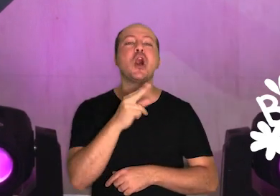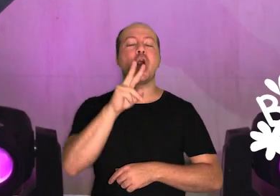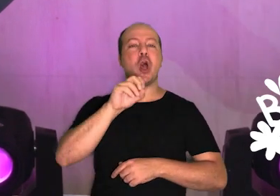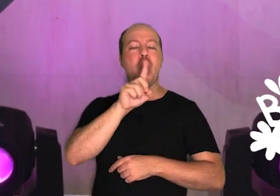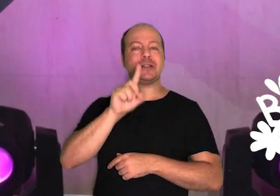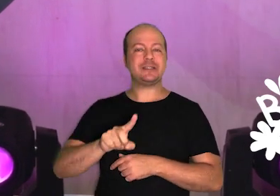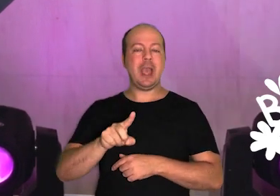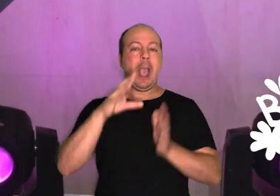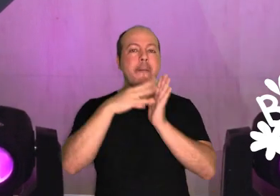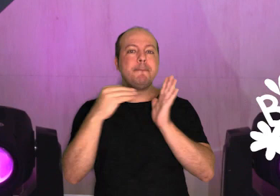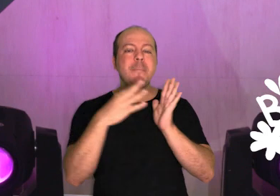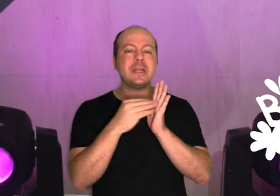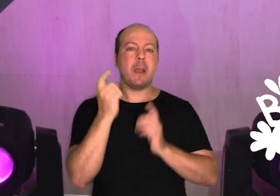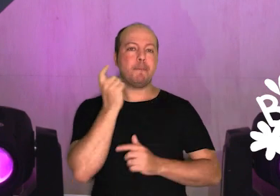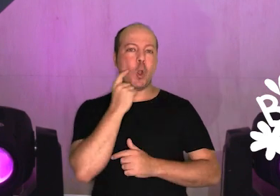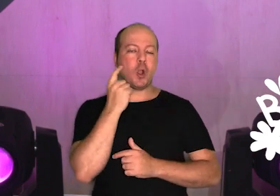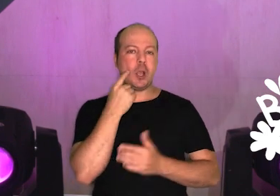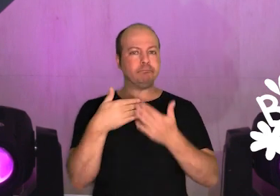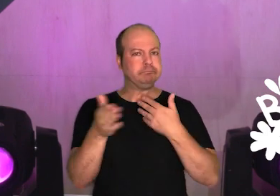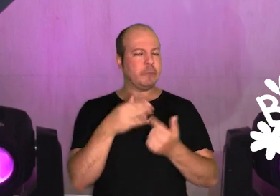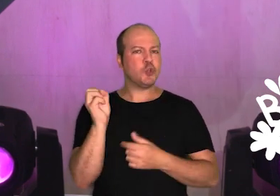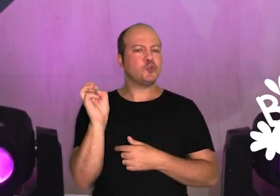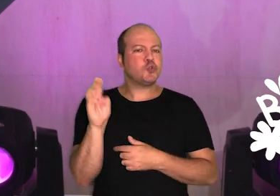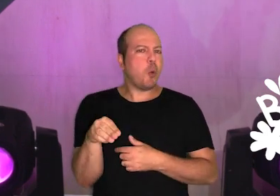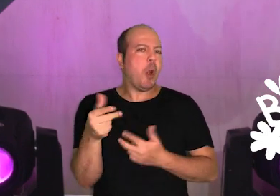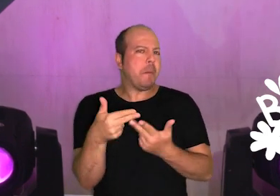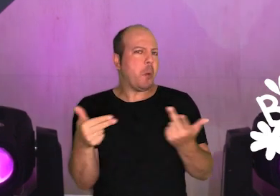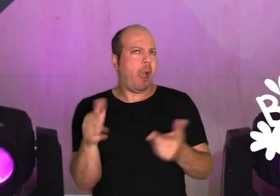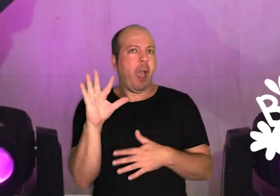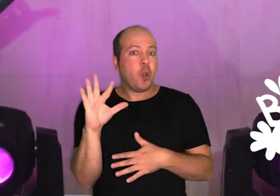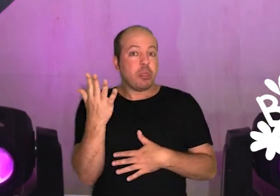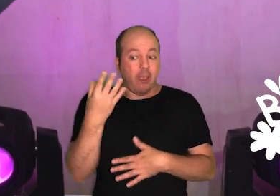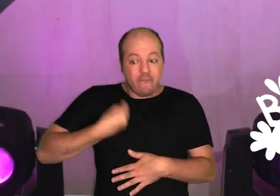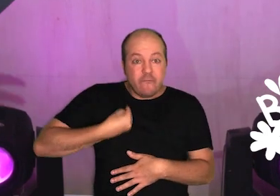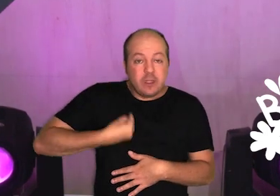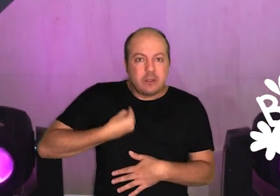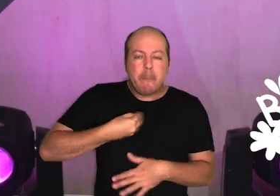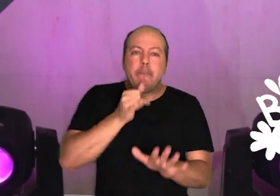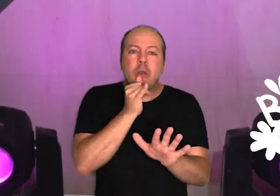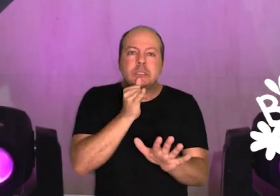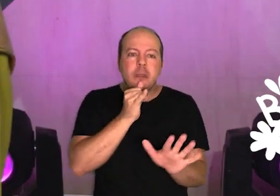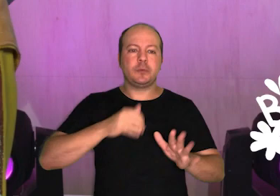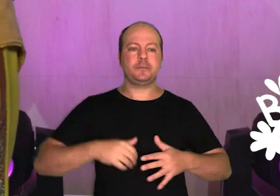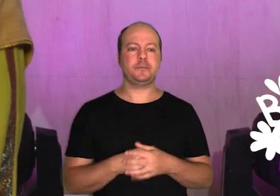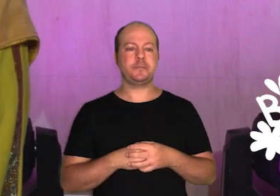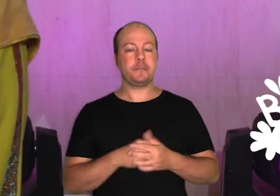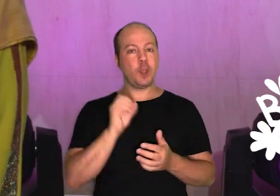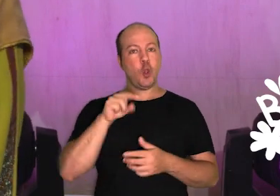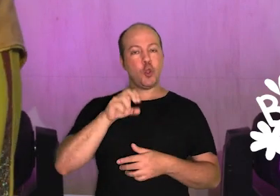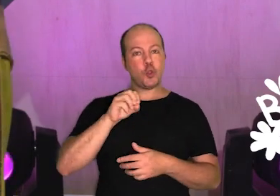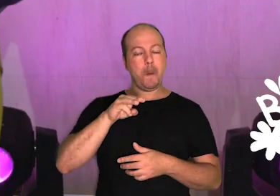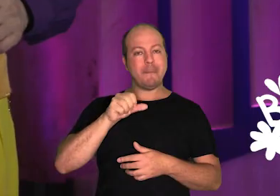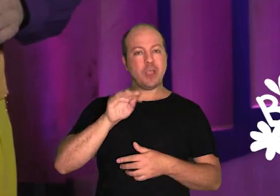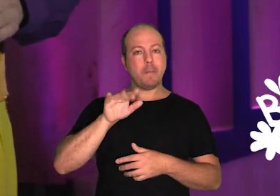você imita com a boca um som de uma coisa que acontece na vida. Por exemplo, onomatopeia de